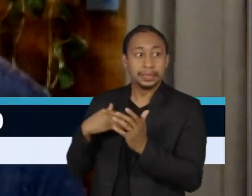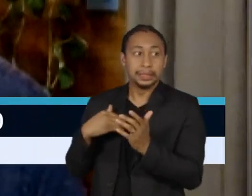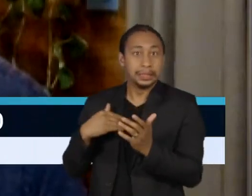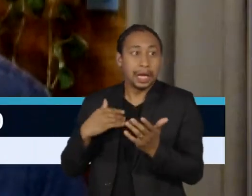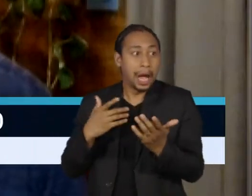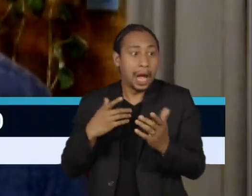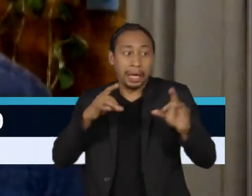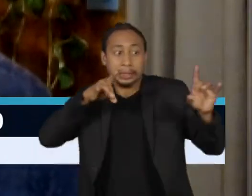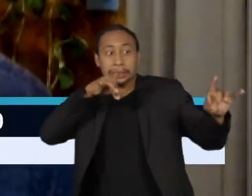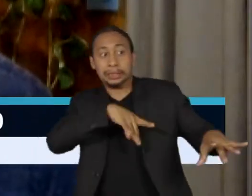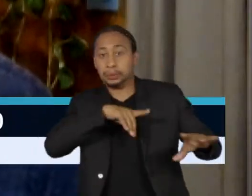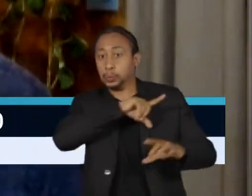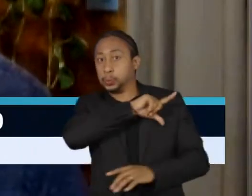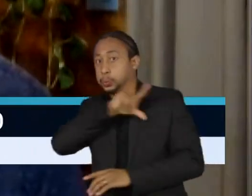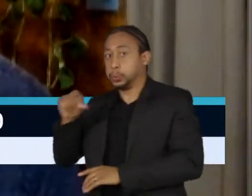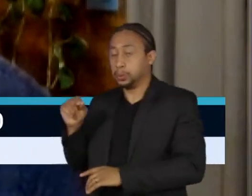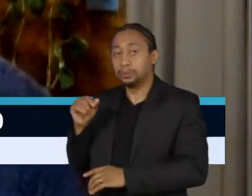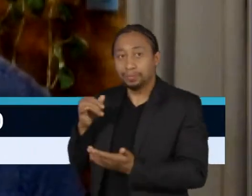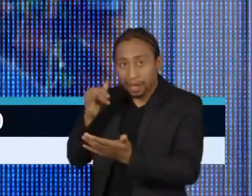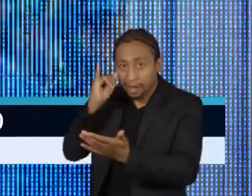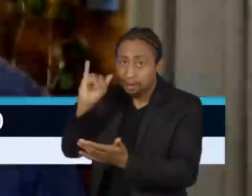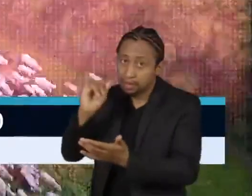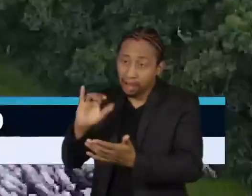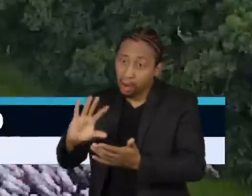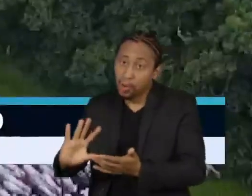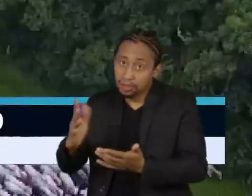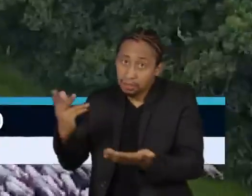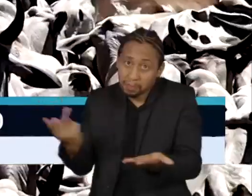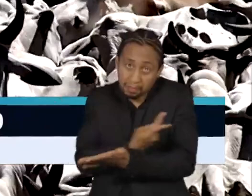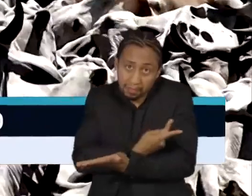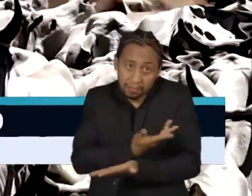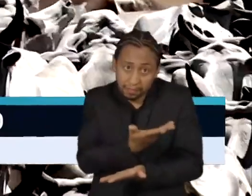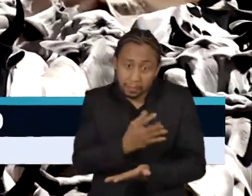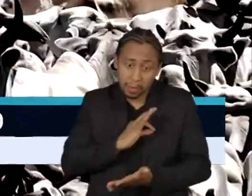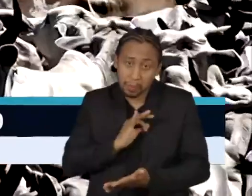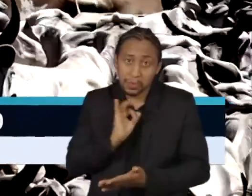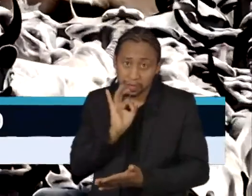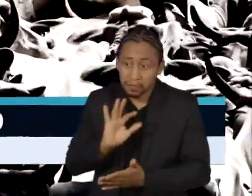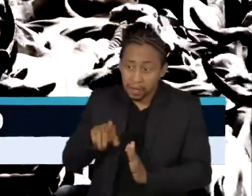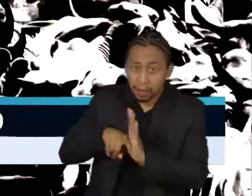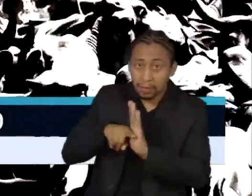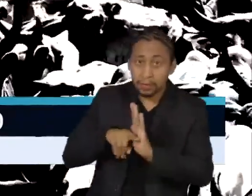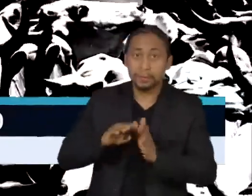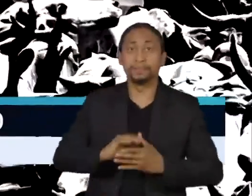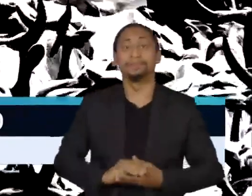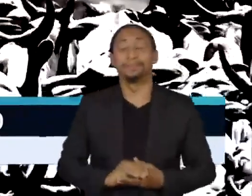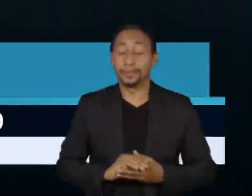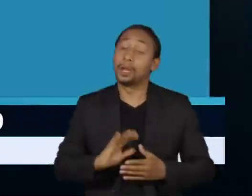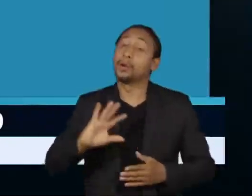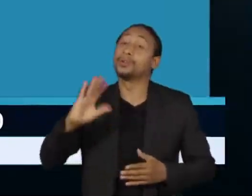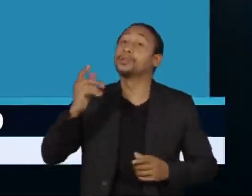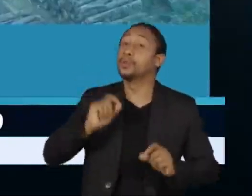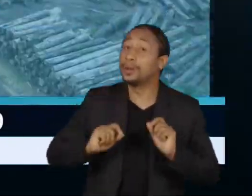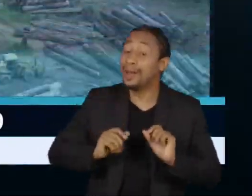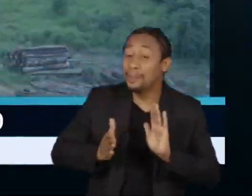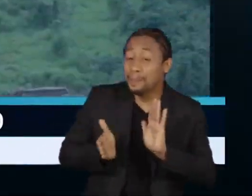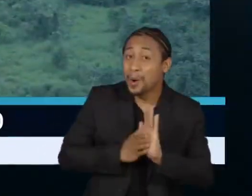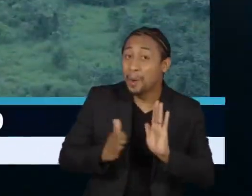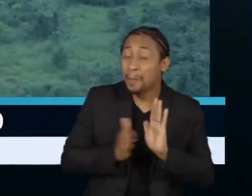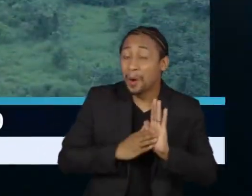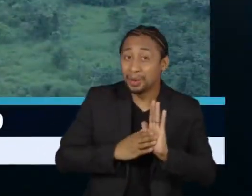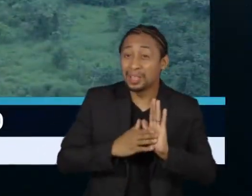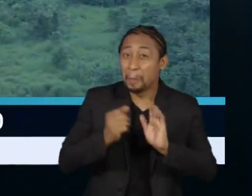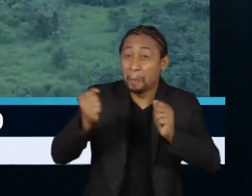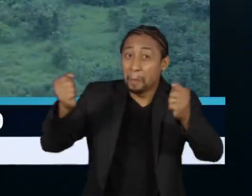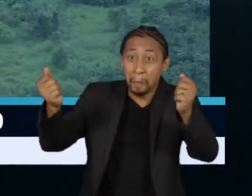Polícia Federal, estava envolvido em 9 crimes ambientais. E assim, a boiada foi passando. Em 2018,